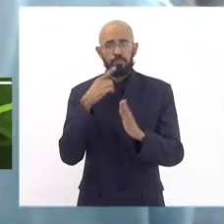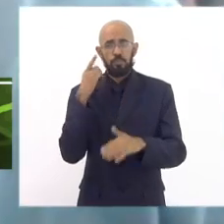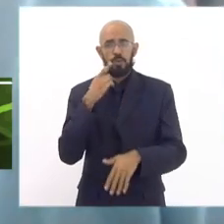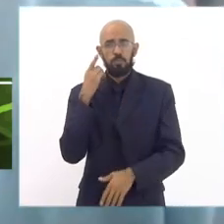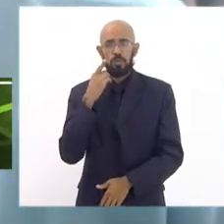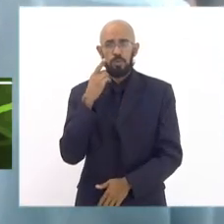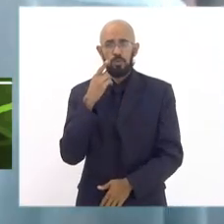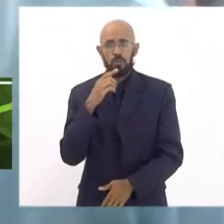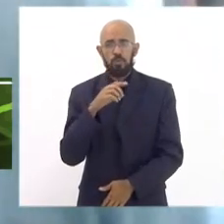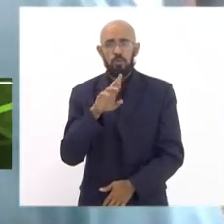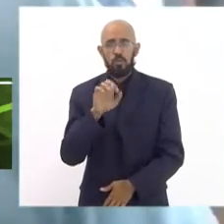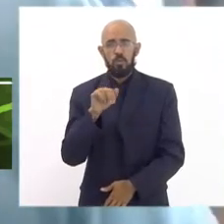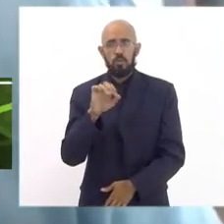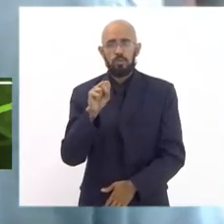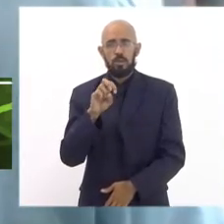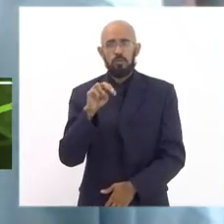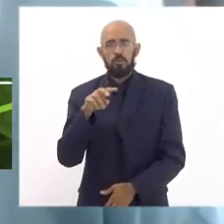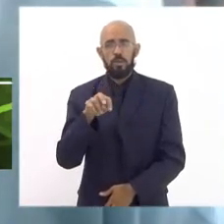O deputado...